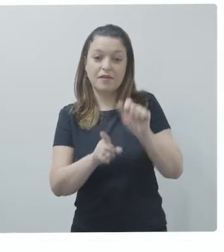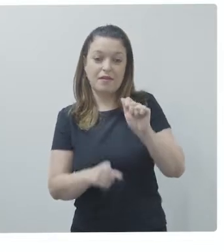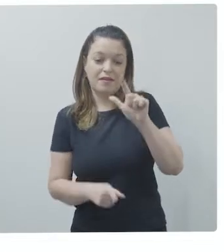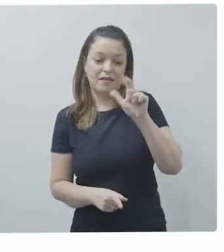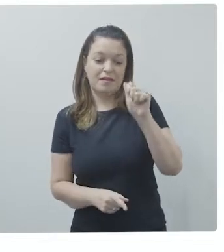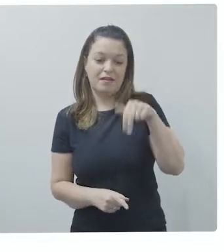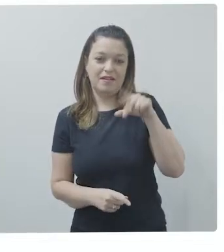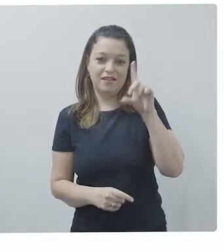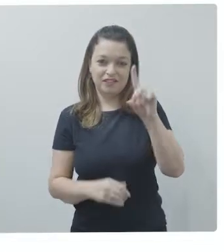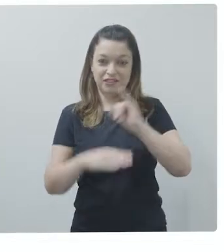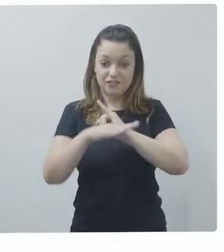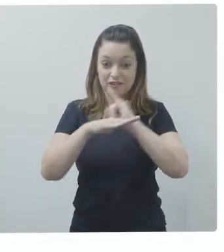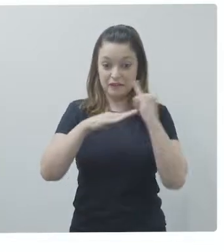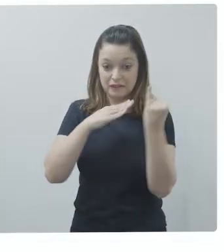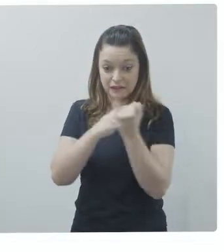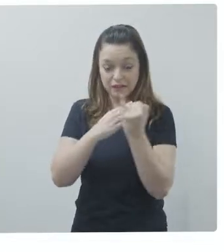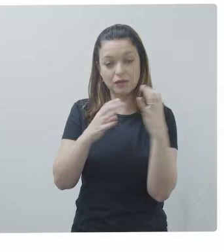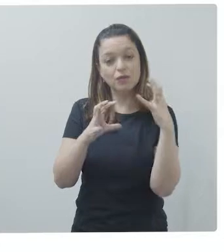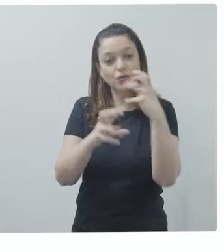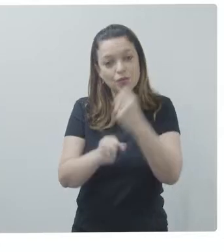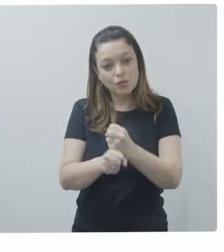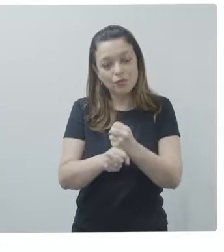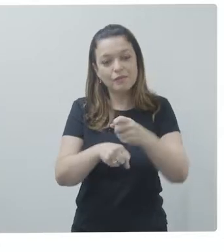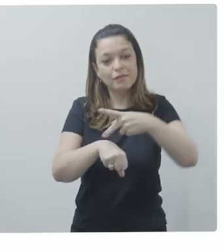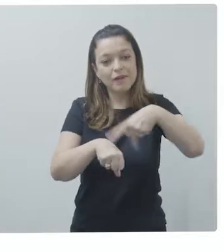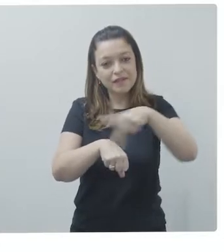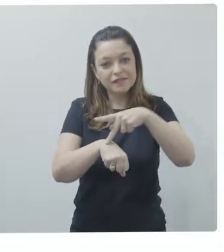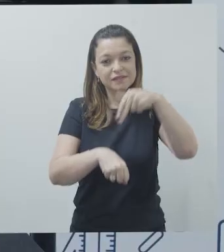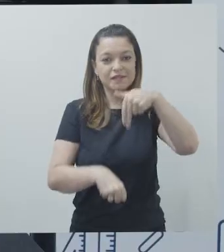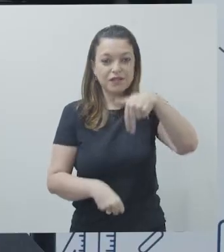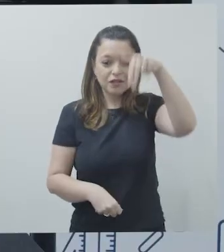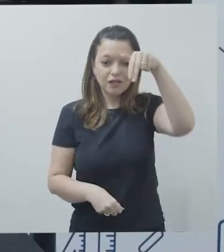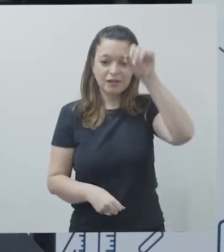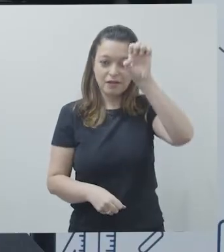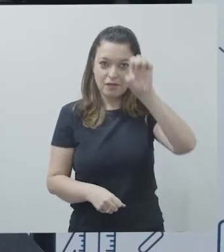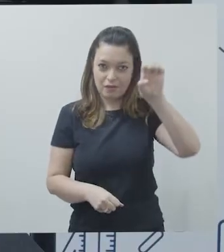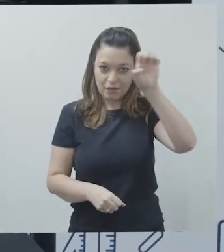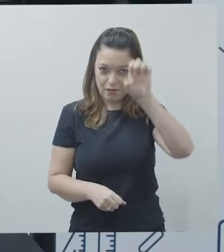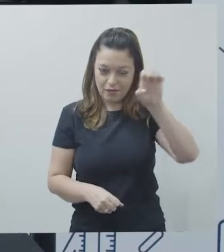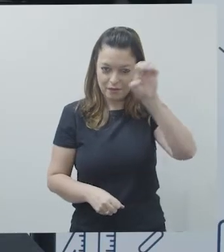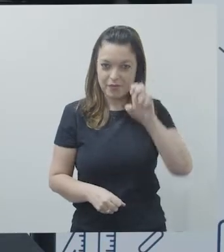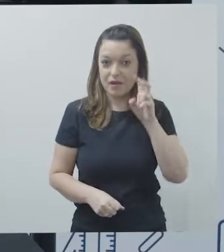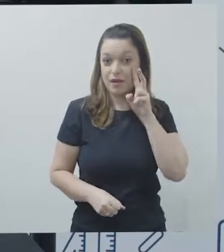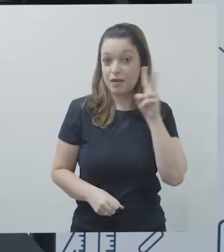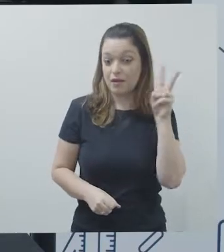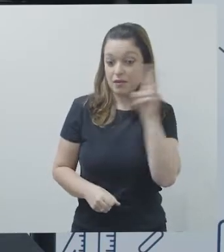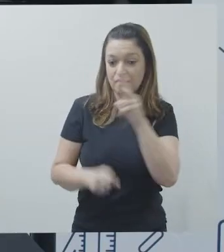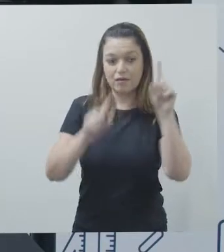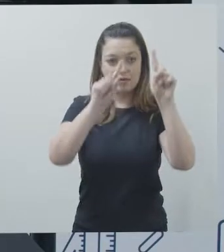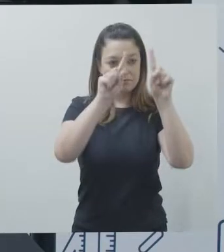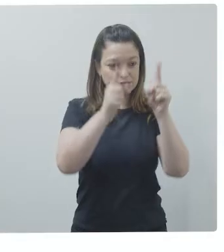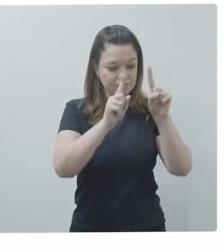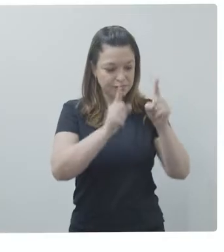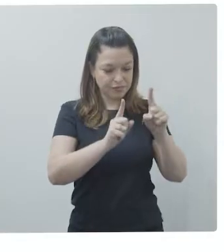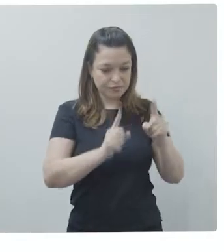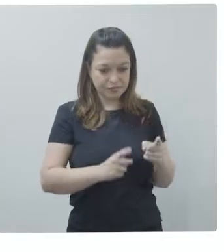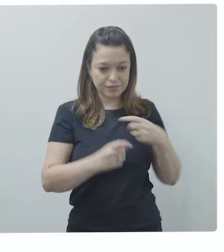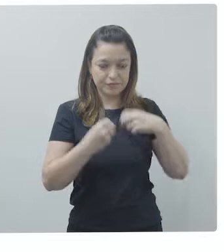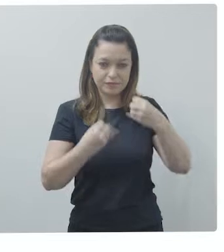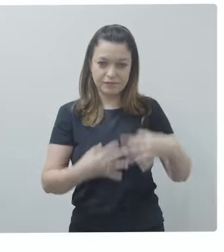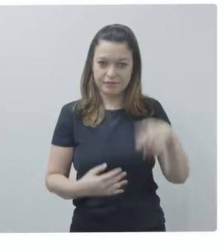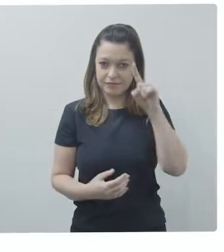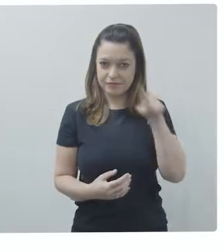Então, esses são os países. Então, agora só para a gente conferir, olha só quais são os países. A